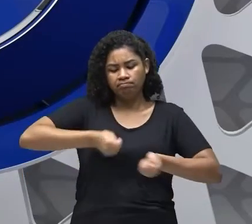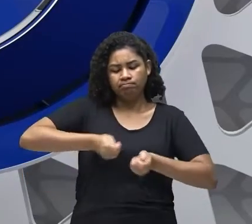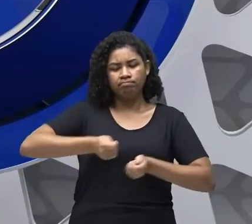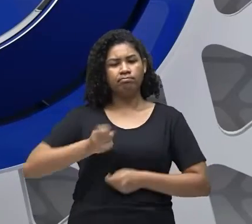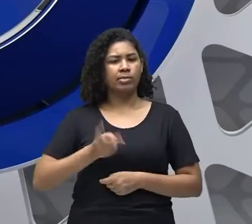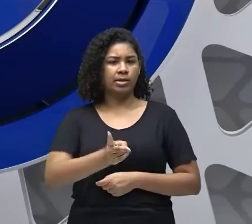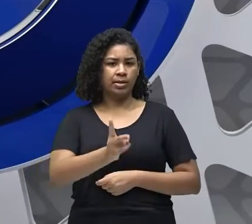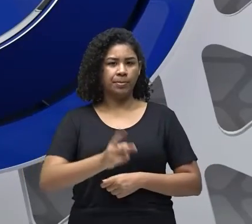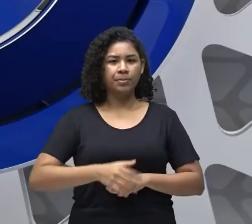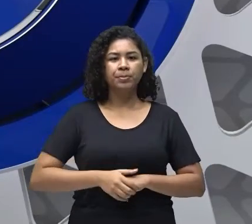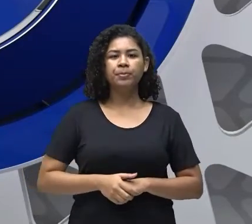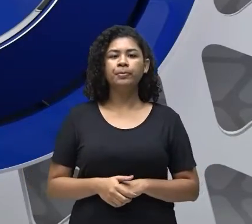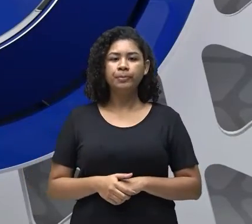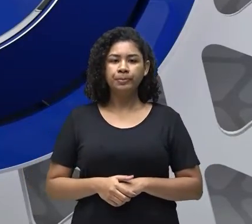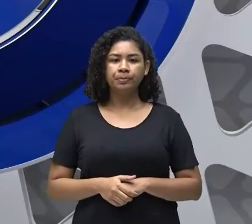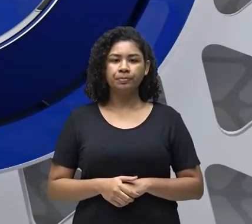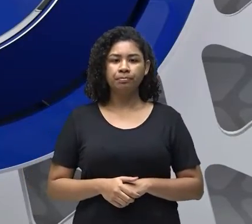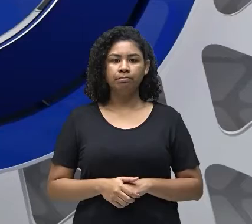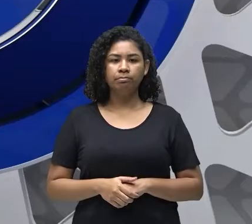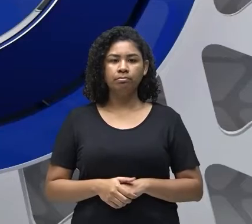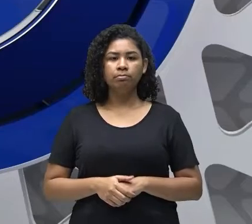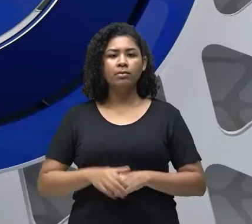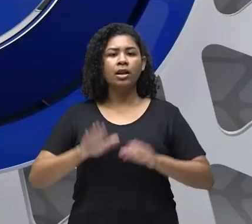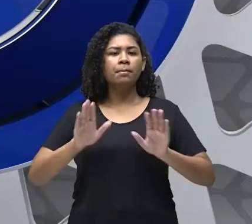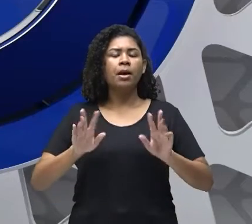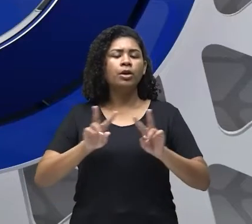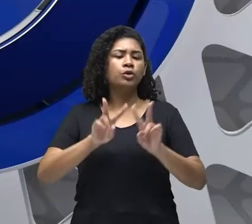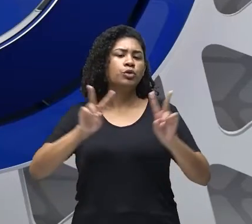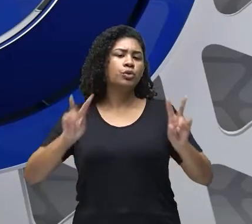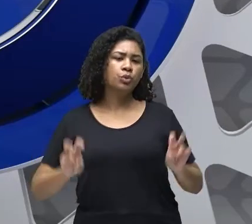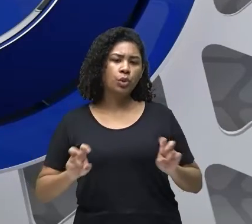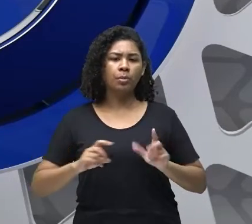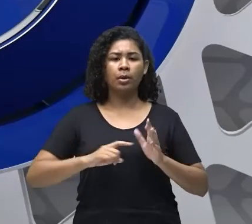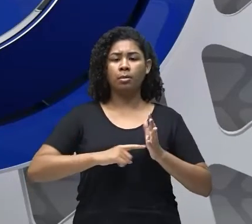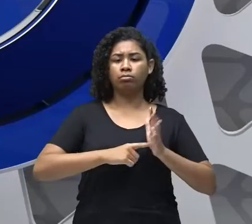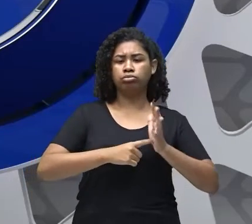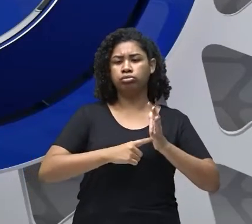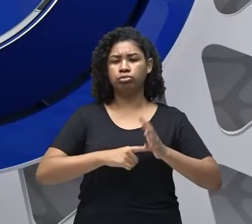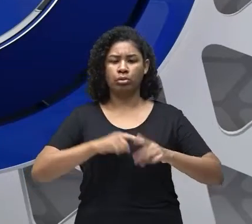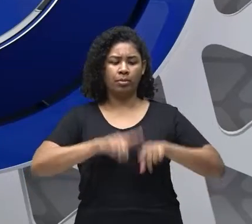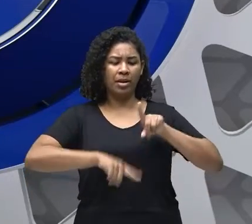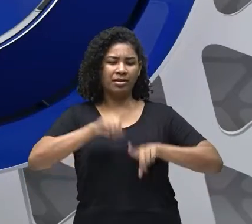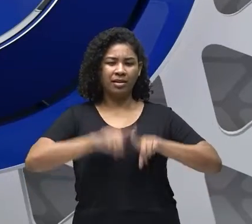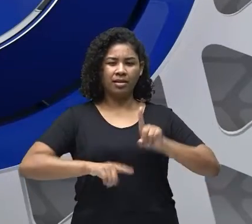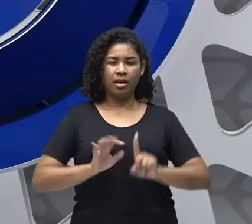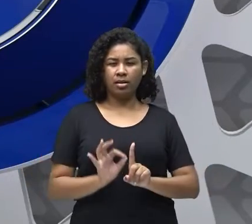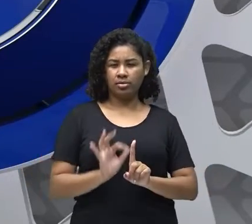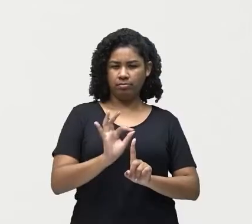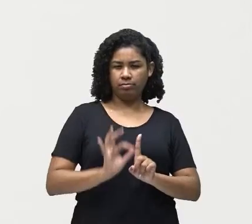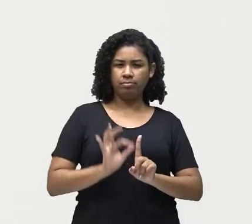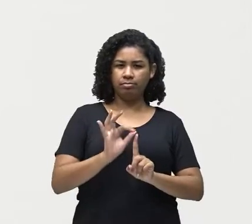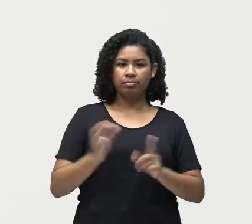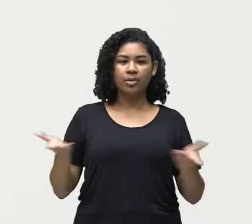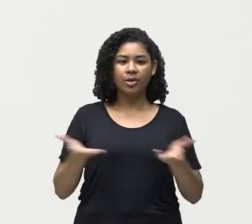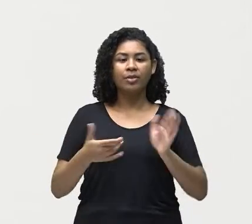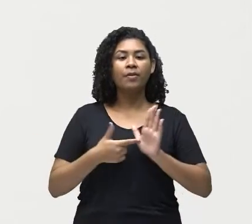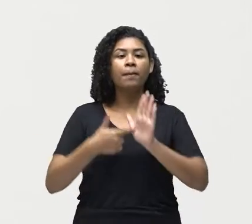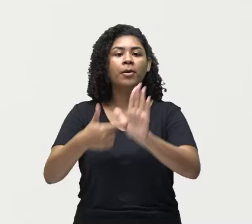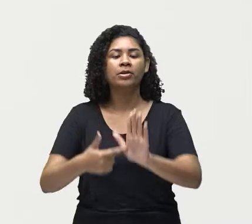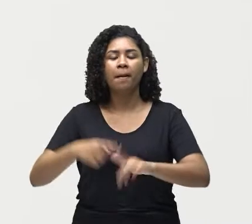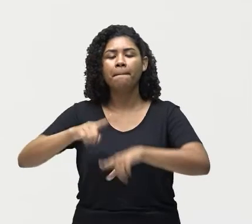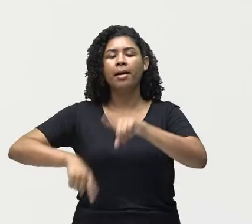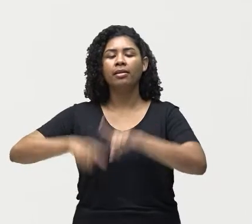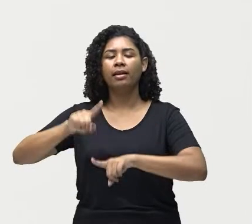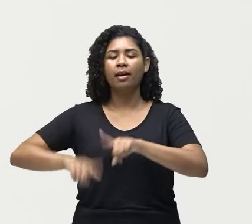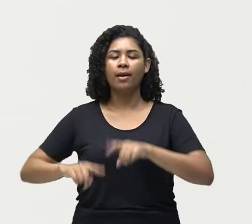tá? E aí, quanto às máquinas térmicas, a gente trouxe para vocês aqui duas máquinas, né, que está